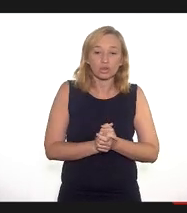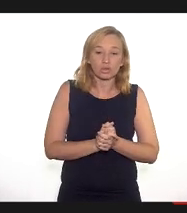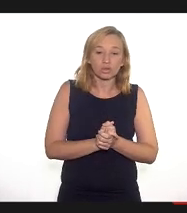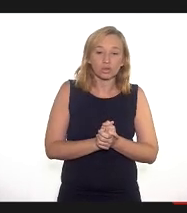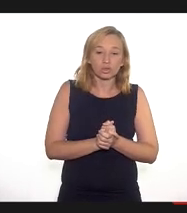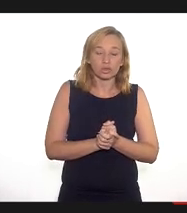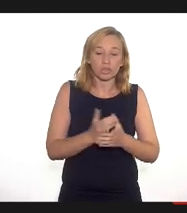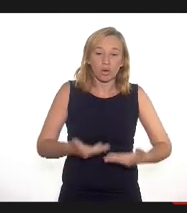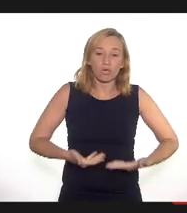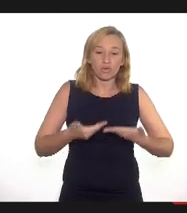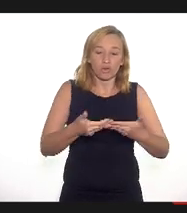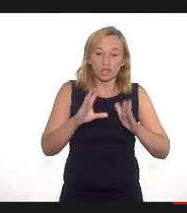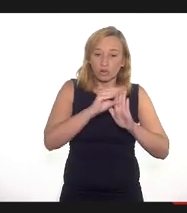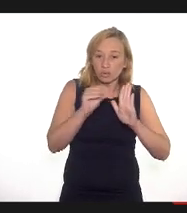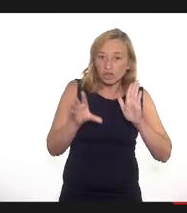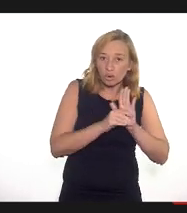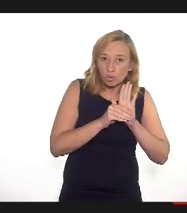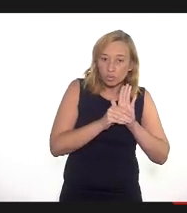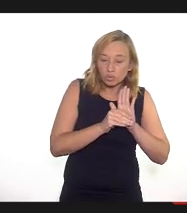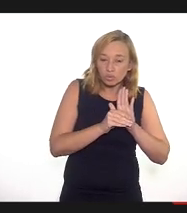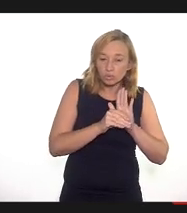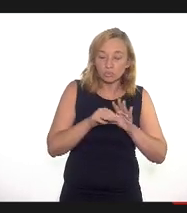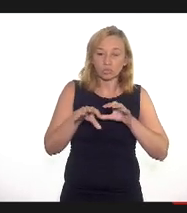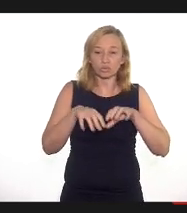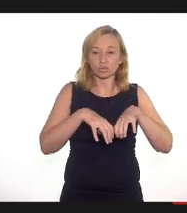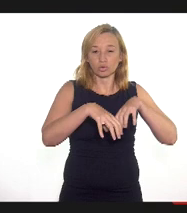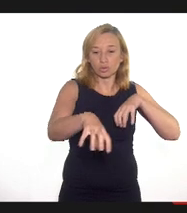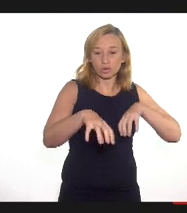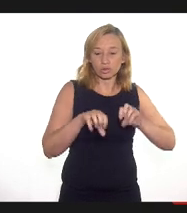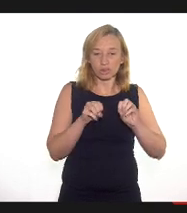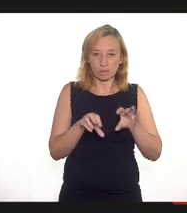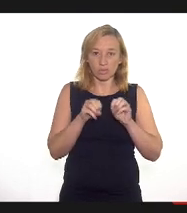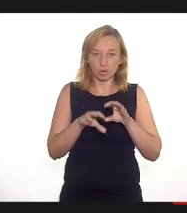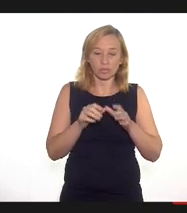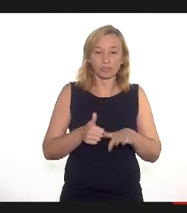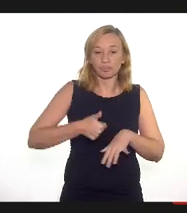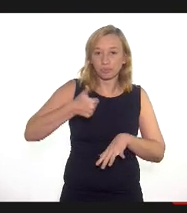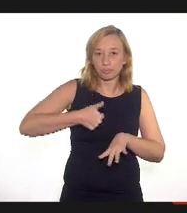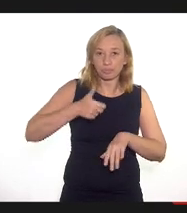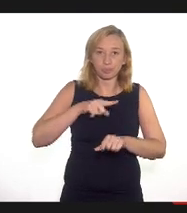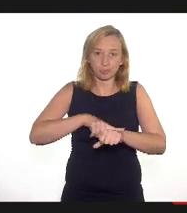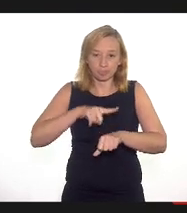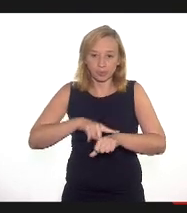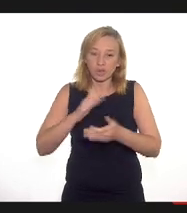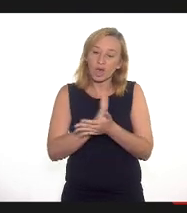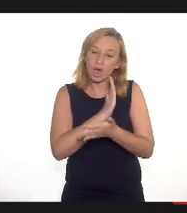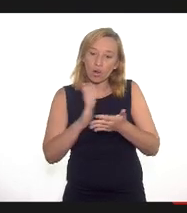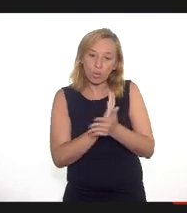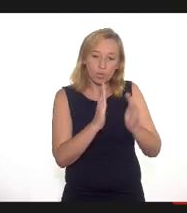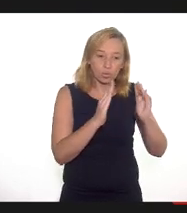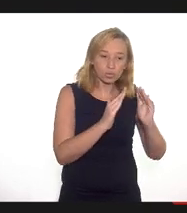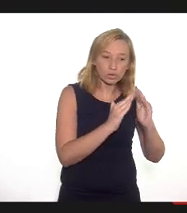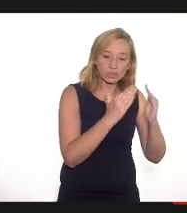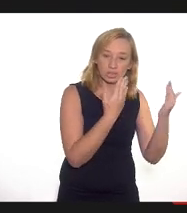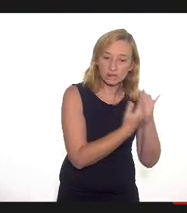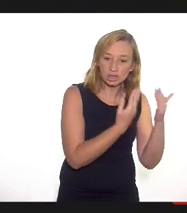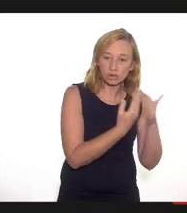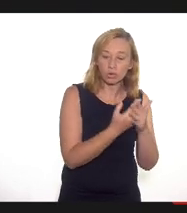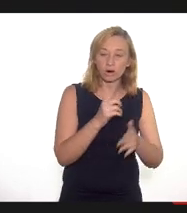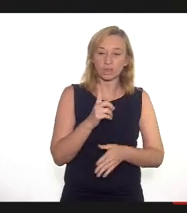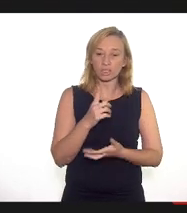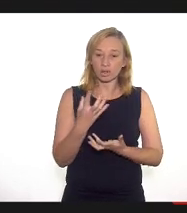da oferta de conteúdos de forma remota. Então, num primeiro momento, algumas unidades optaram por